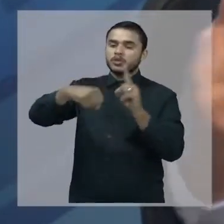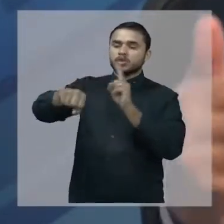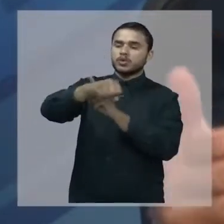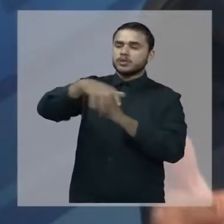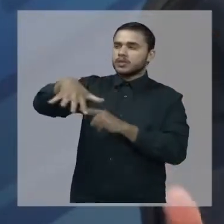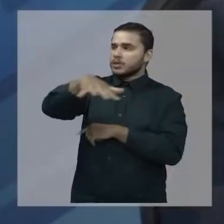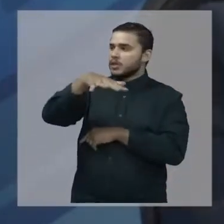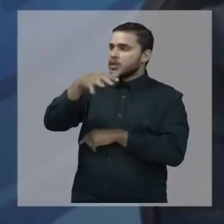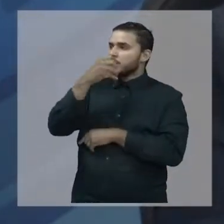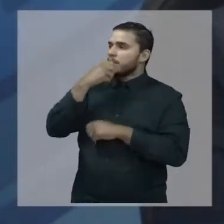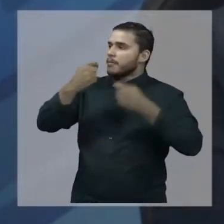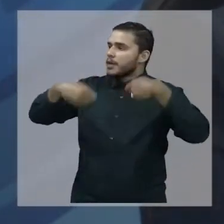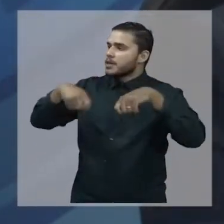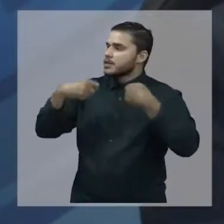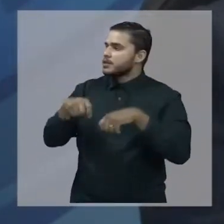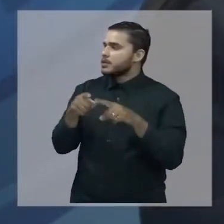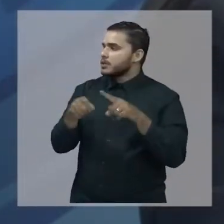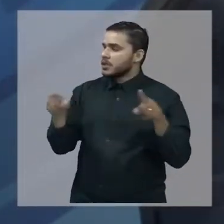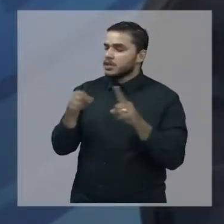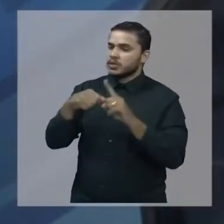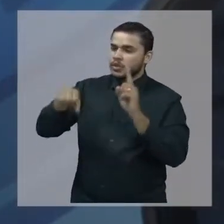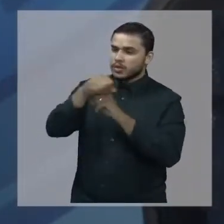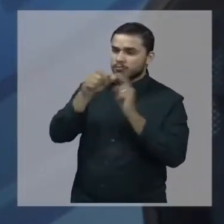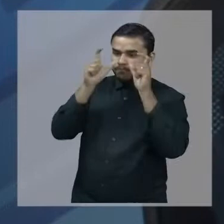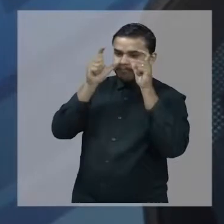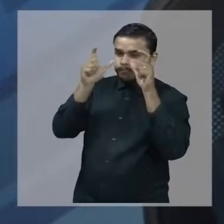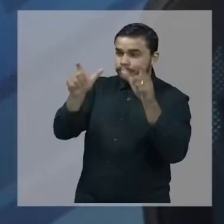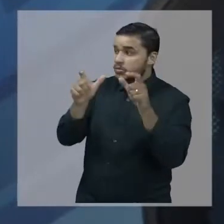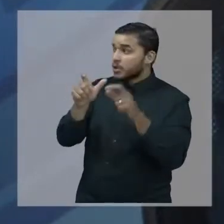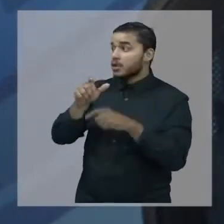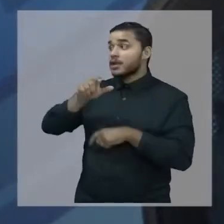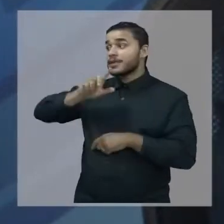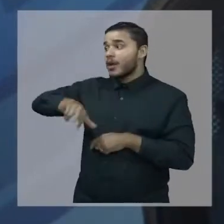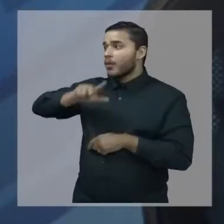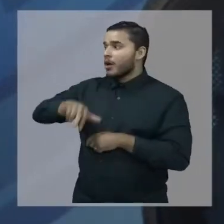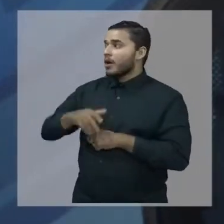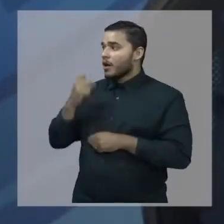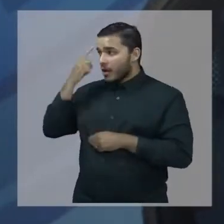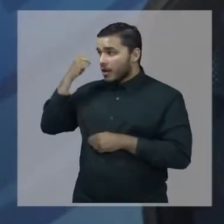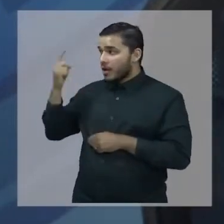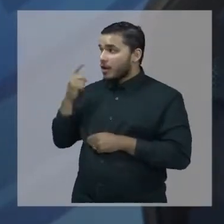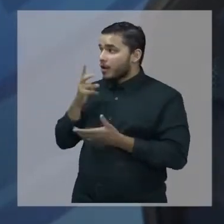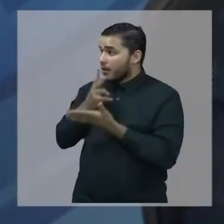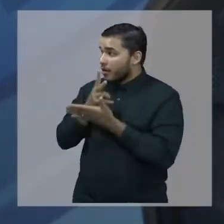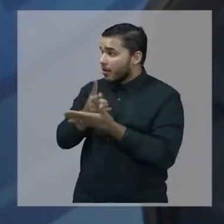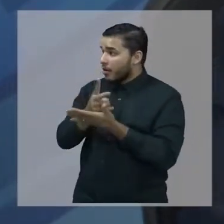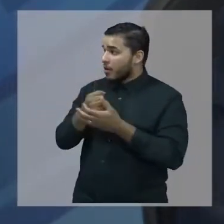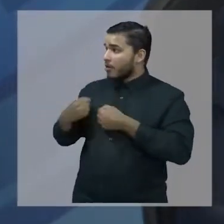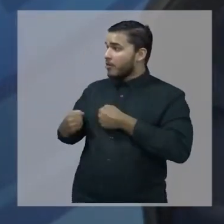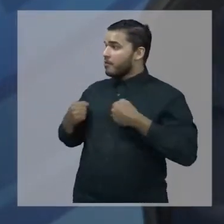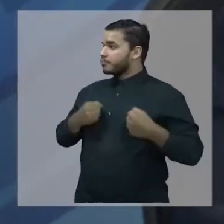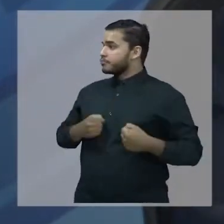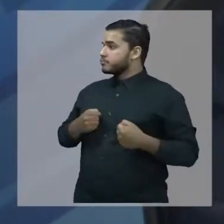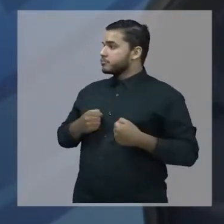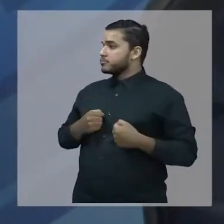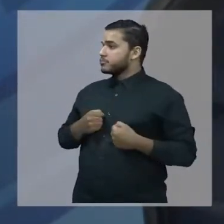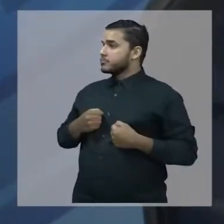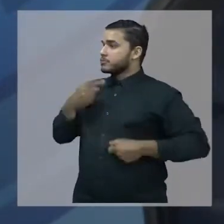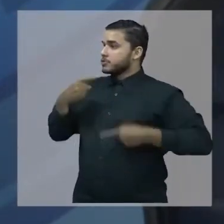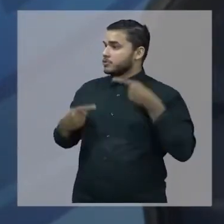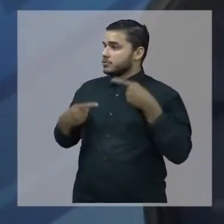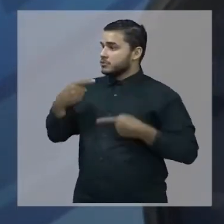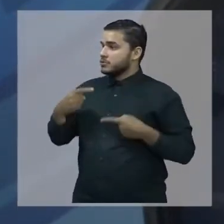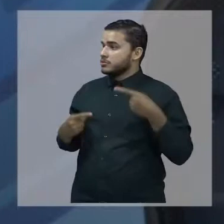das necessidades locais e das necessidades sociais. É das necessidades de manutenção